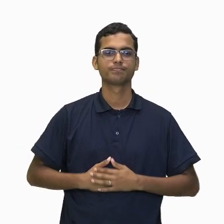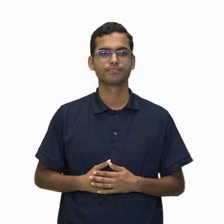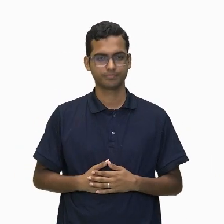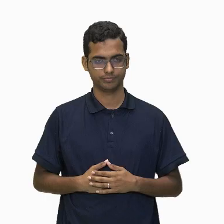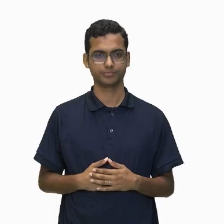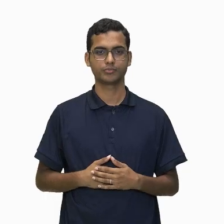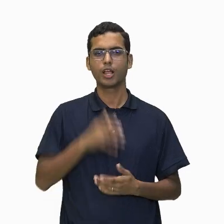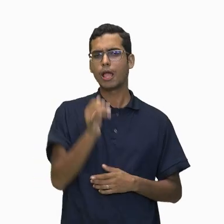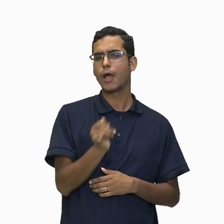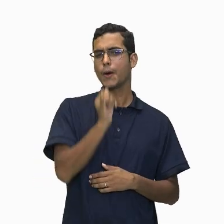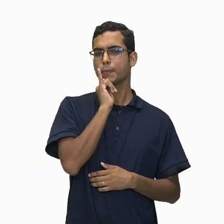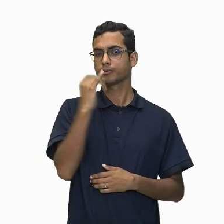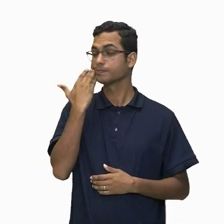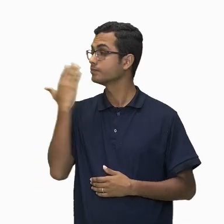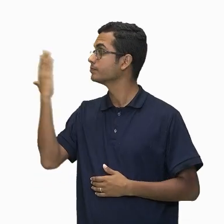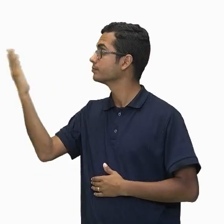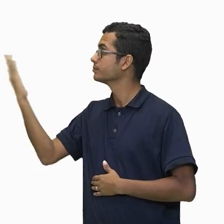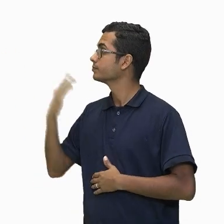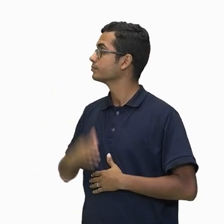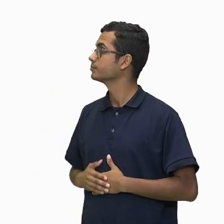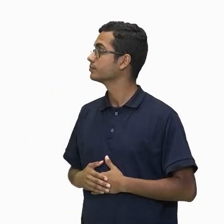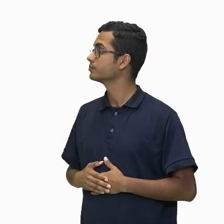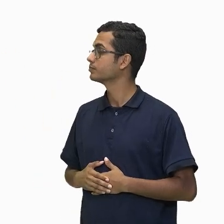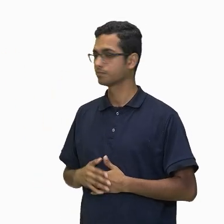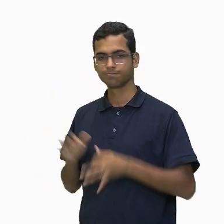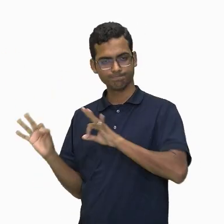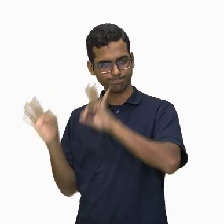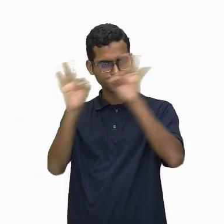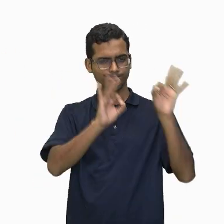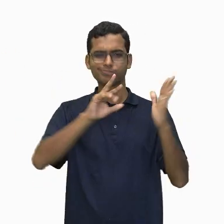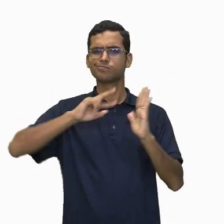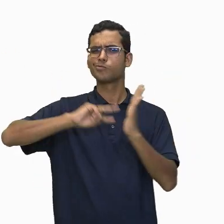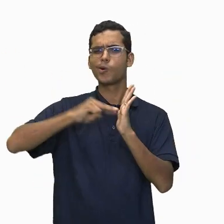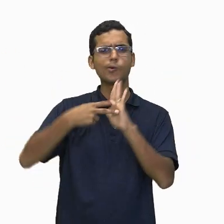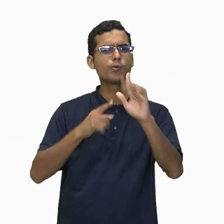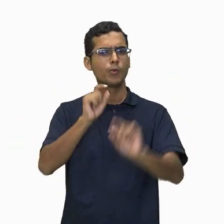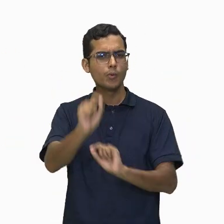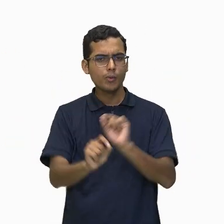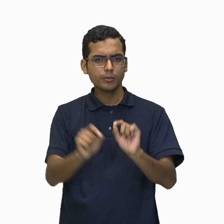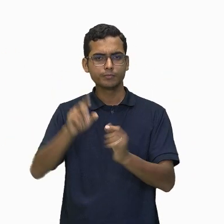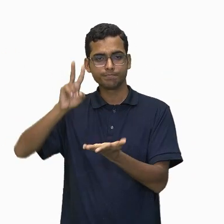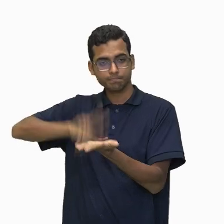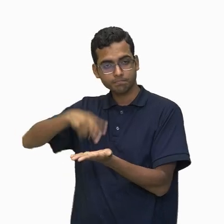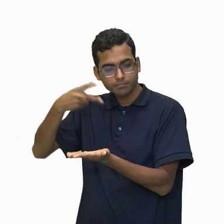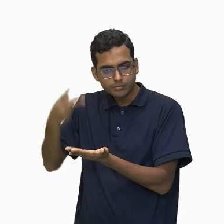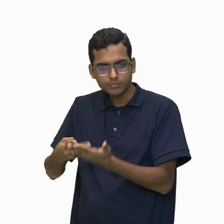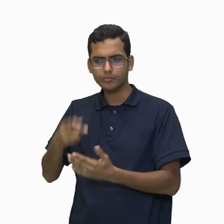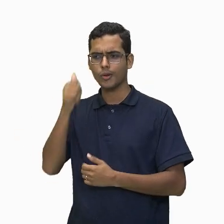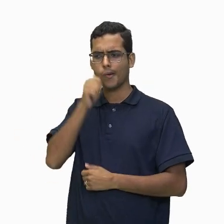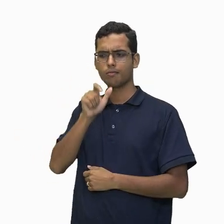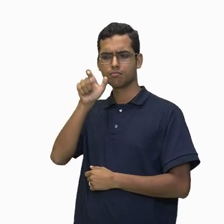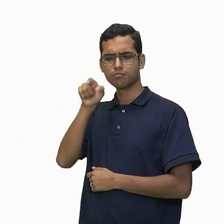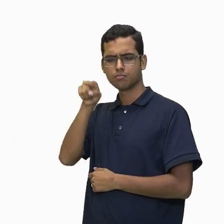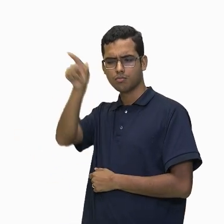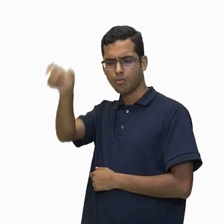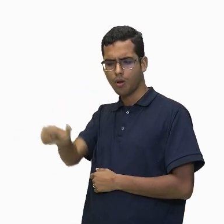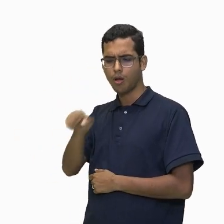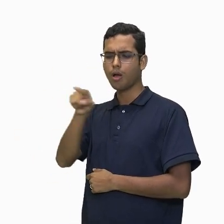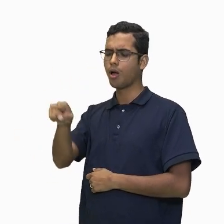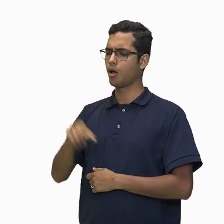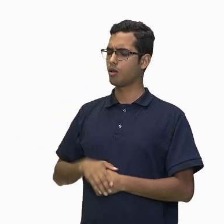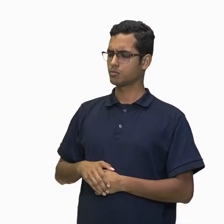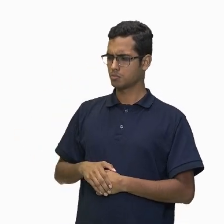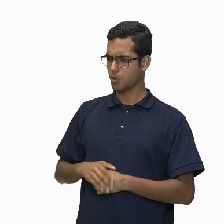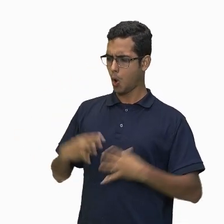outfit. She slayed that outfit. Que significa ela arrasou nesse look. Slayed,